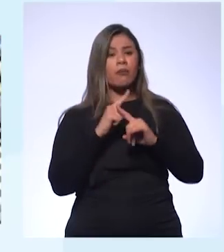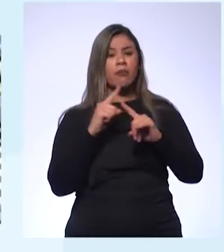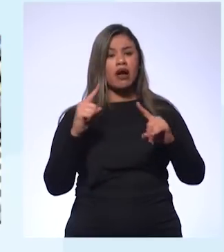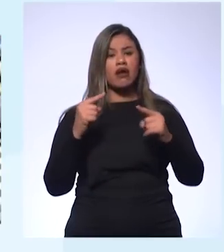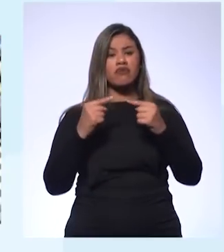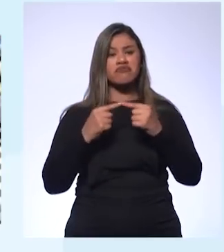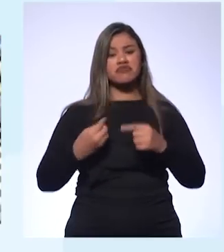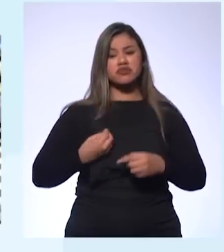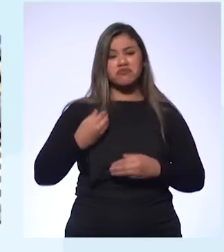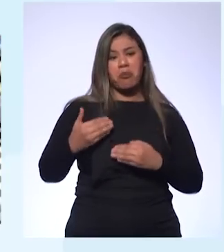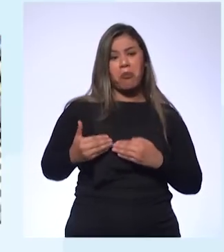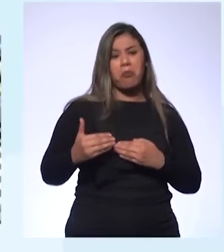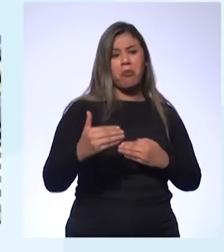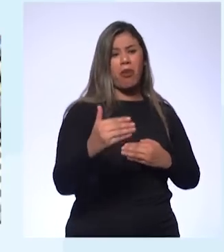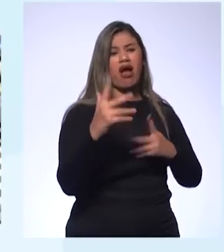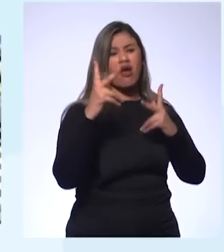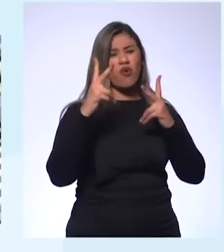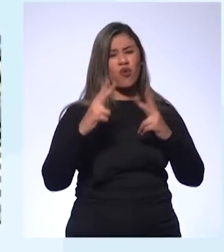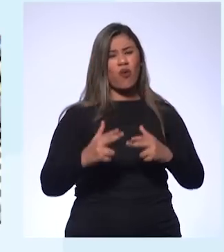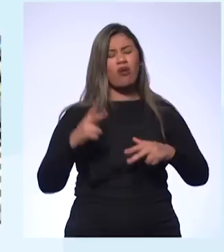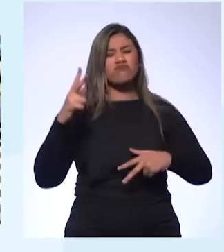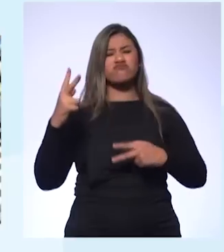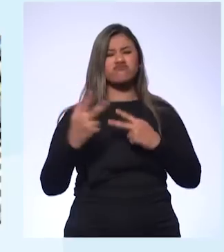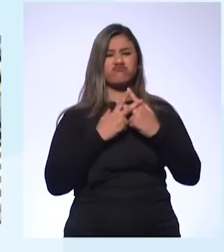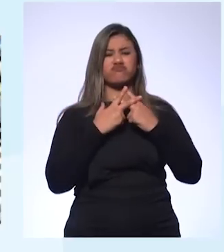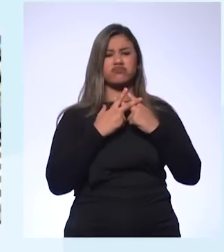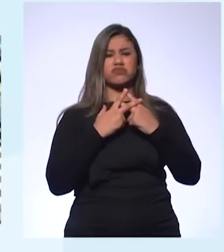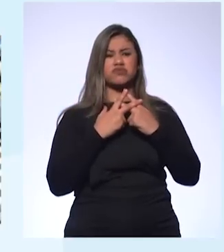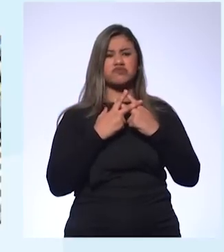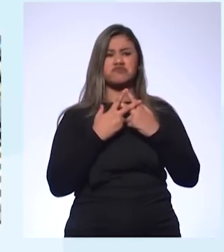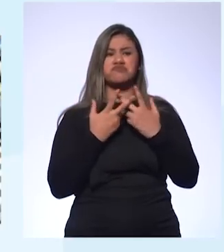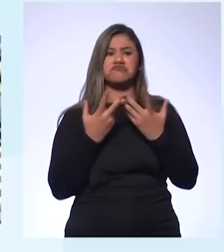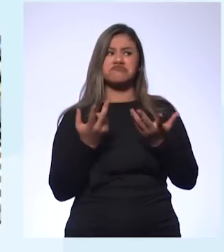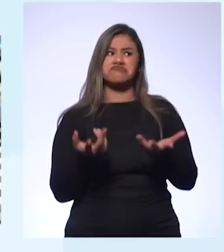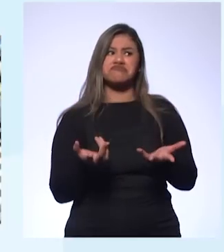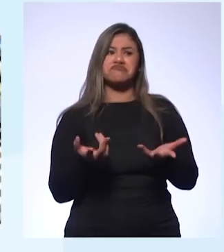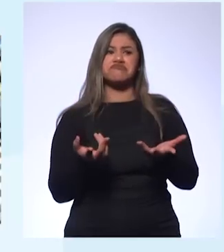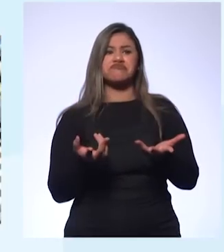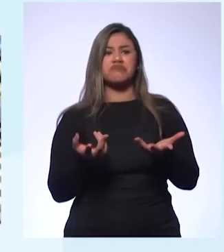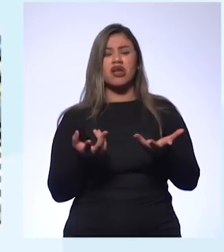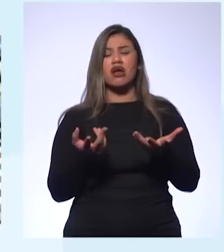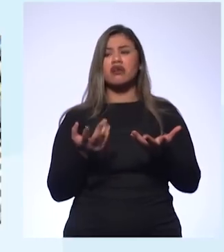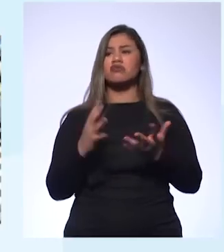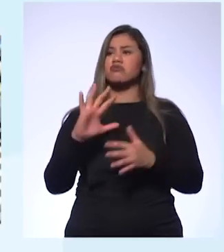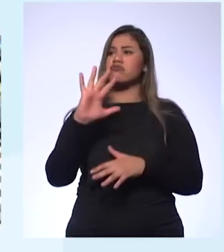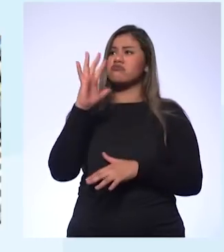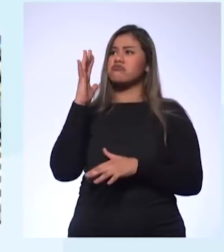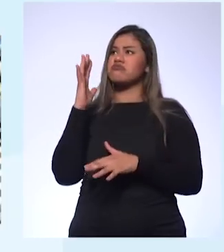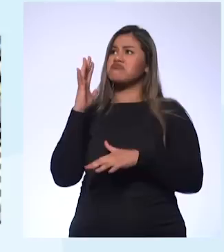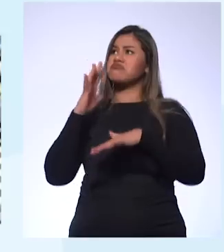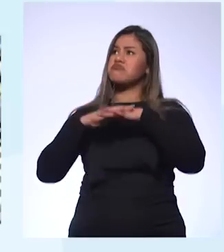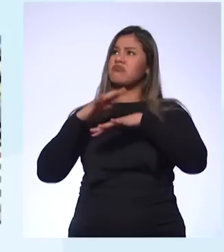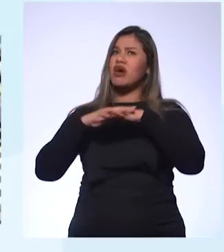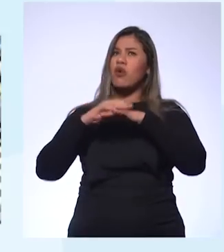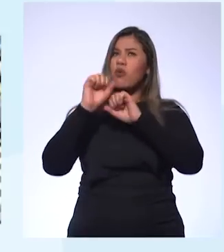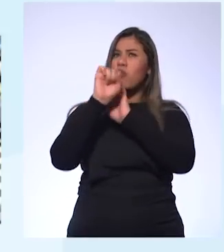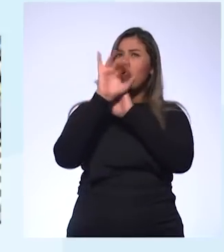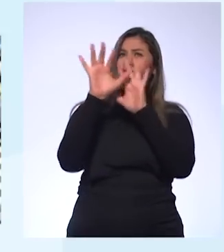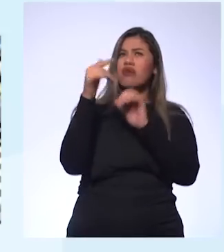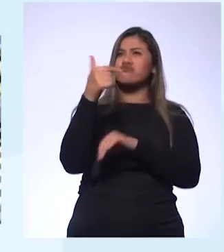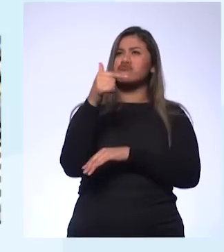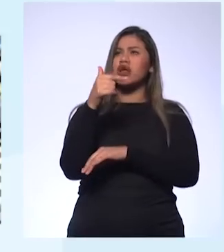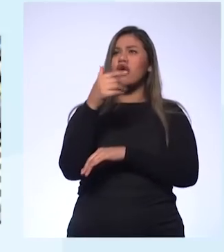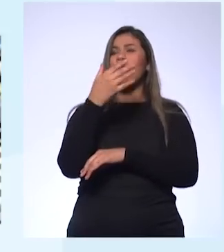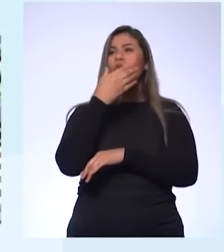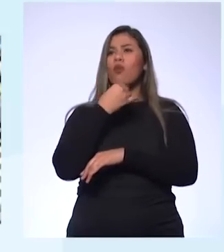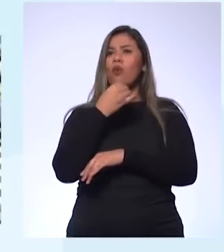diante. Assim, indiretamente, e sem ter nenhuma noção clara da natureza de sua tarefa, ao fazer a cidade, o homem refez a